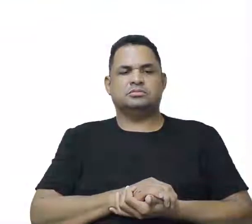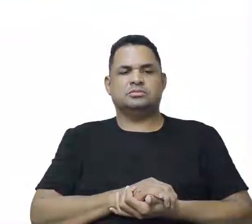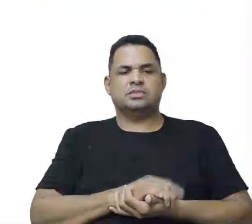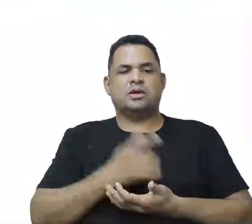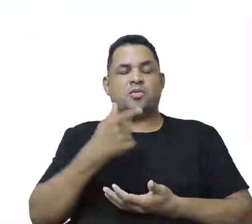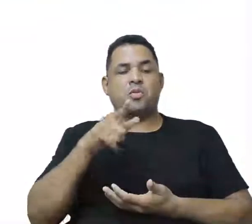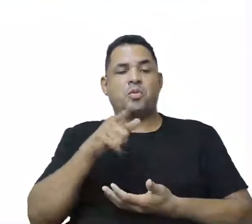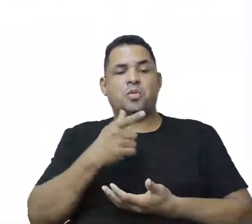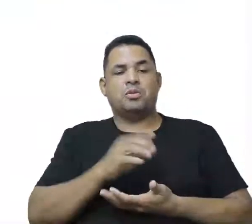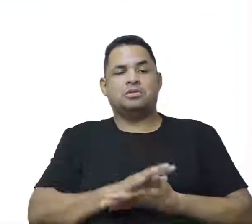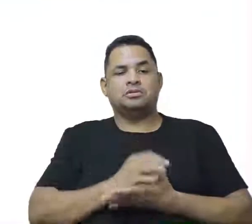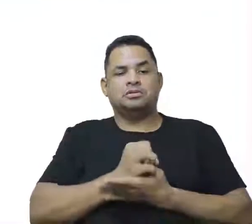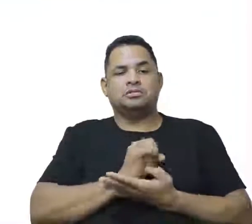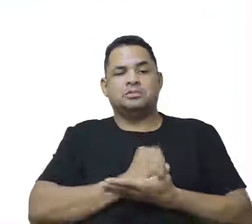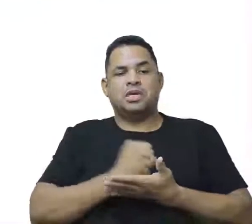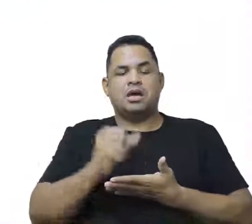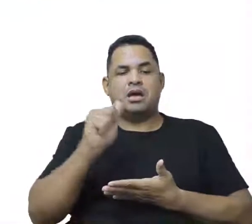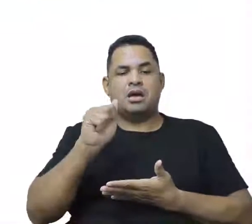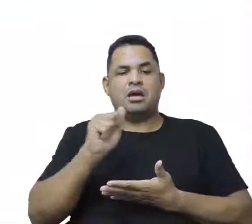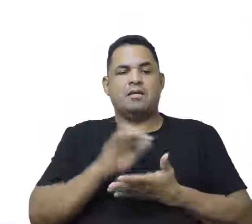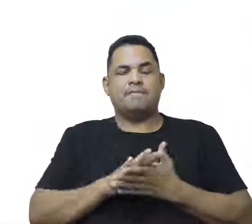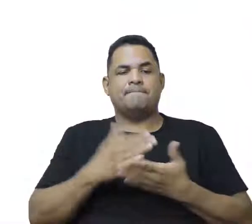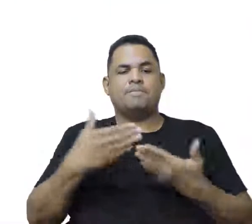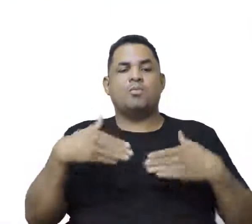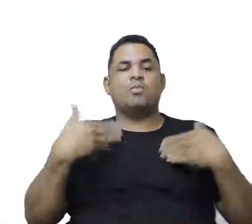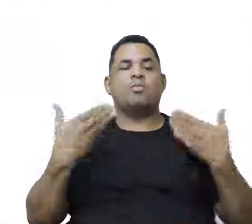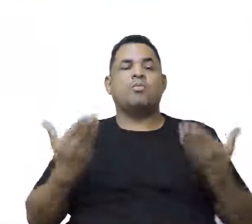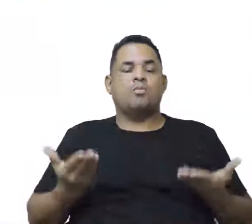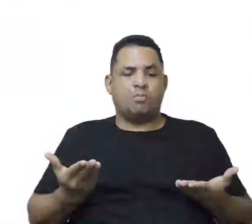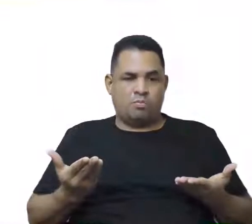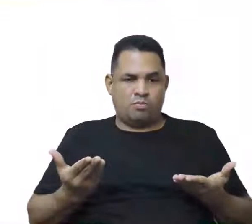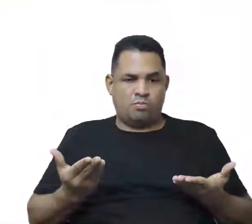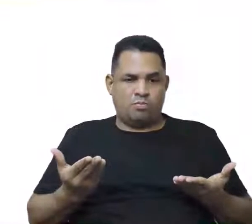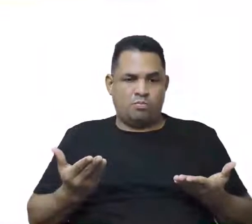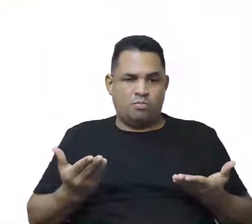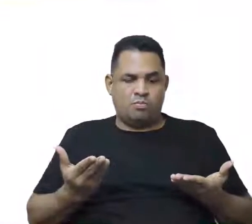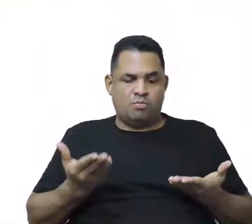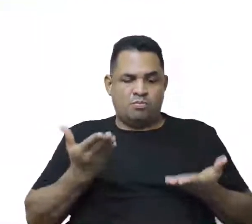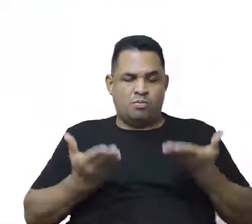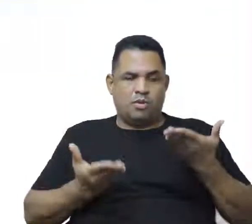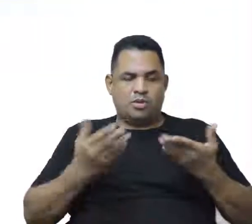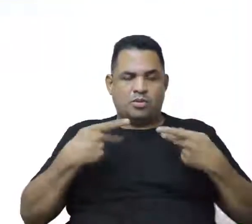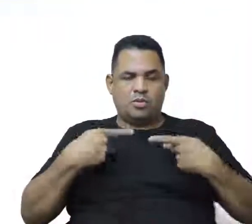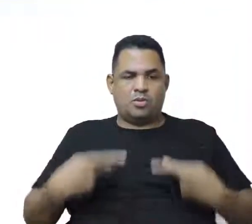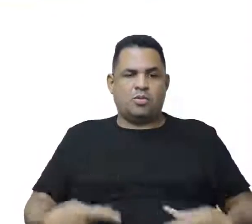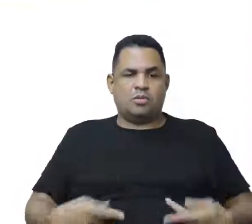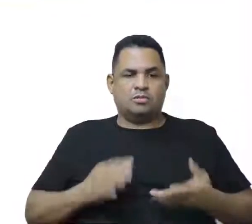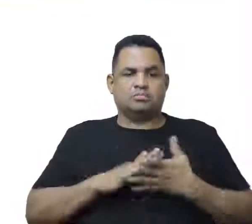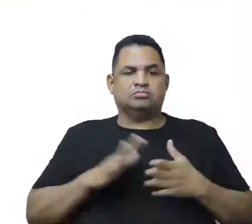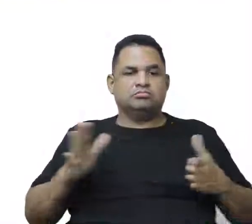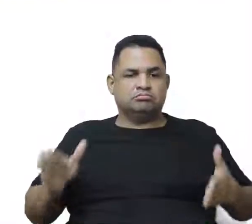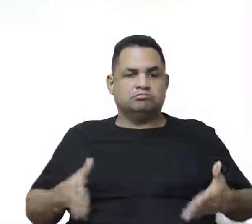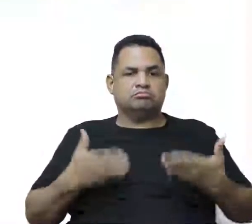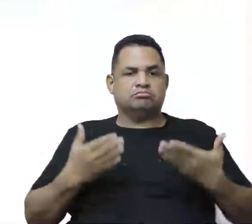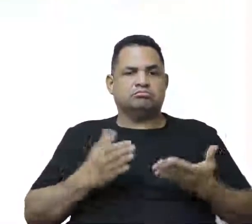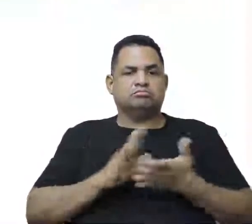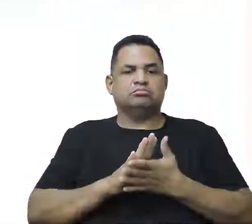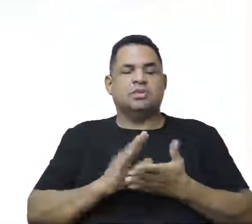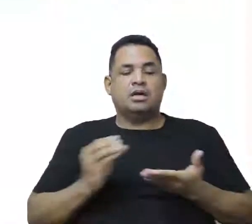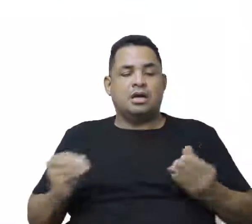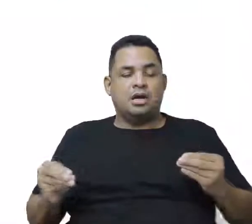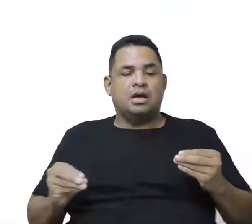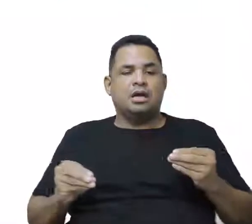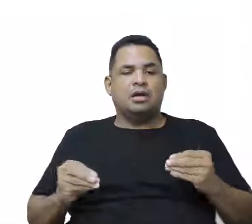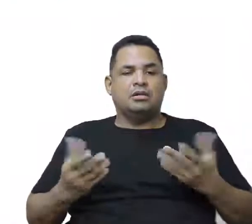consigo eliminar a A. Por quê? Porque quando eu digo que o peso corporal, ele vai estimular sim a adesão à dieta,